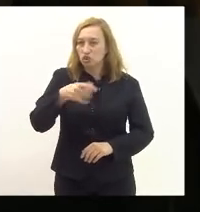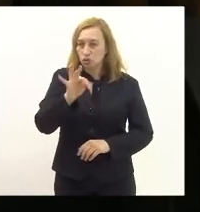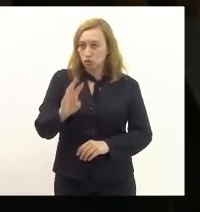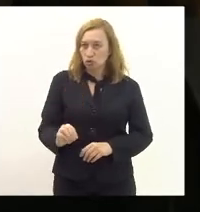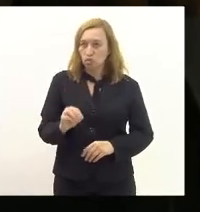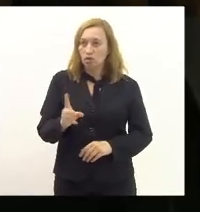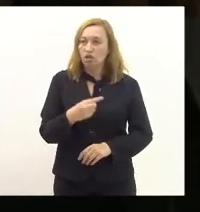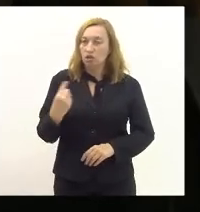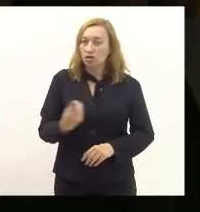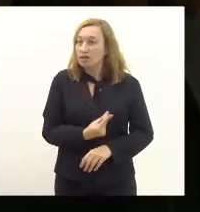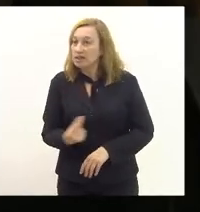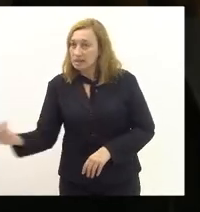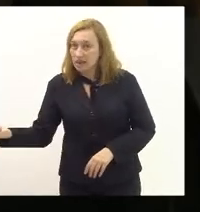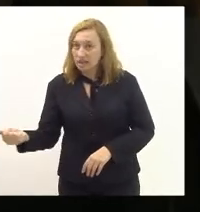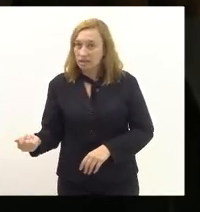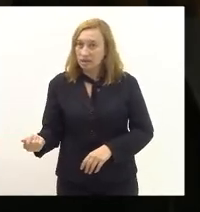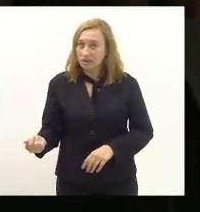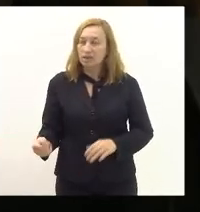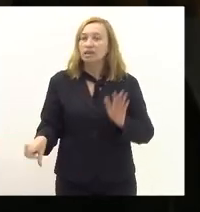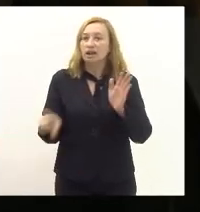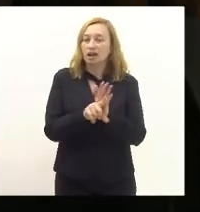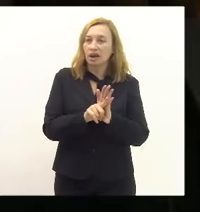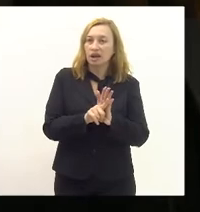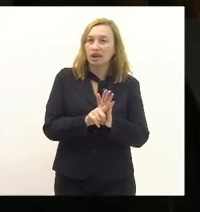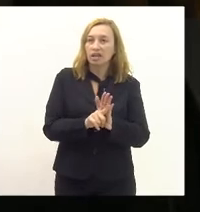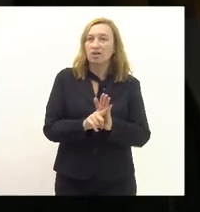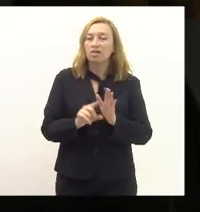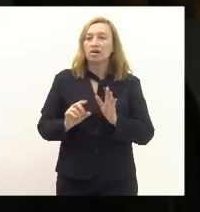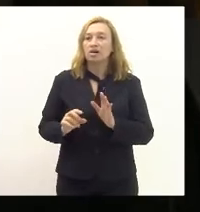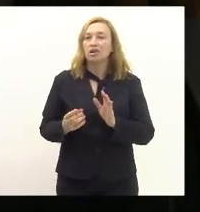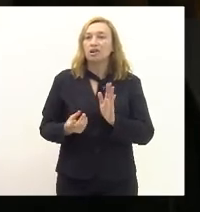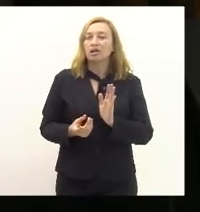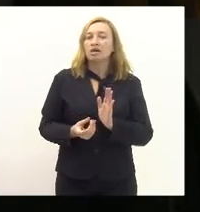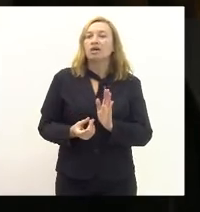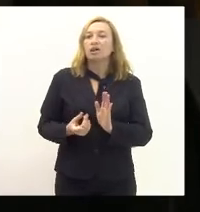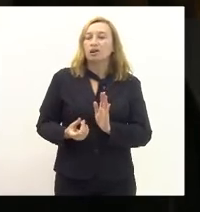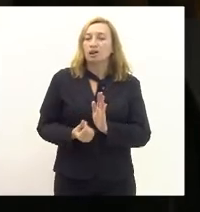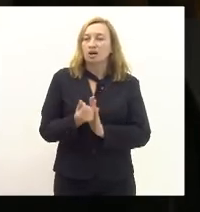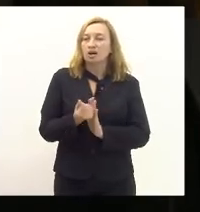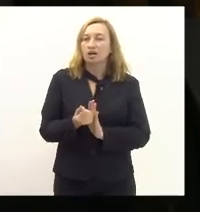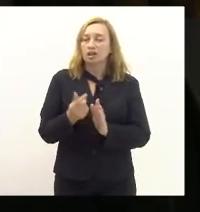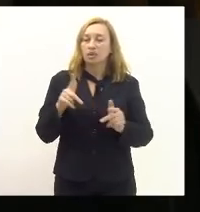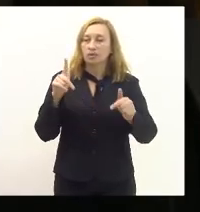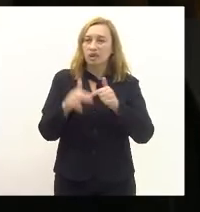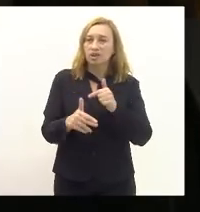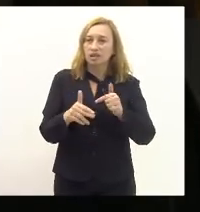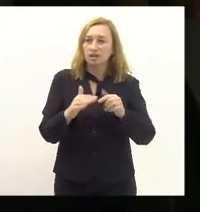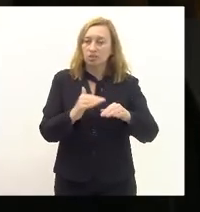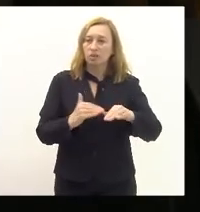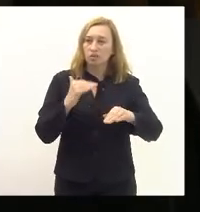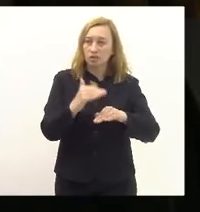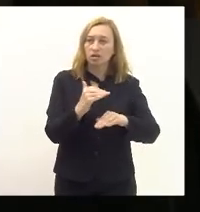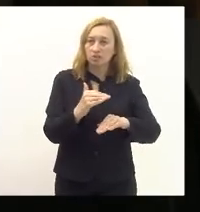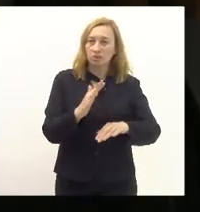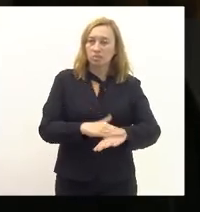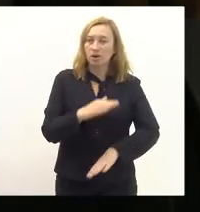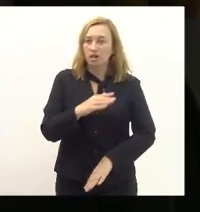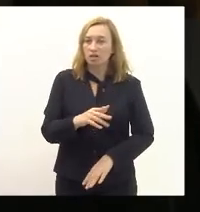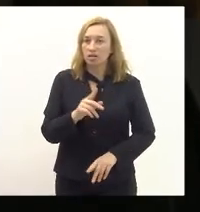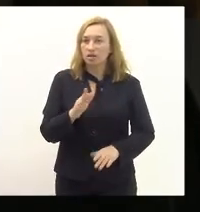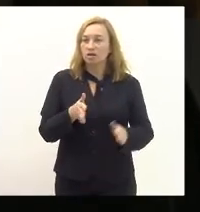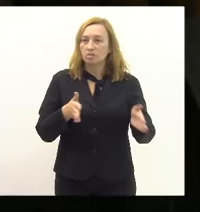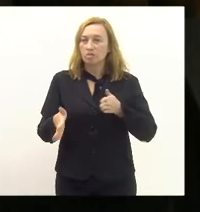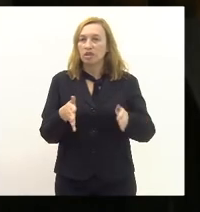nós saímos da Lei Complementar 173, que impedia o aumento de custos com o pessoal durante o